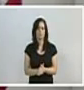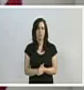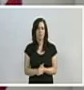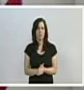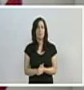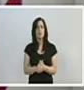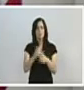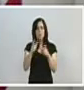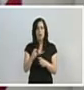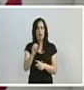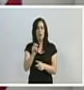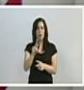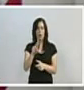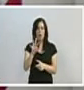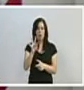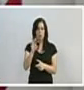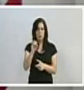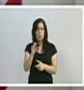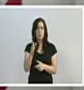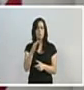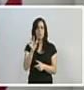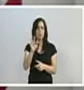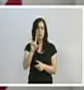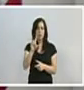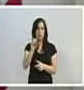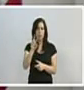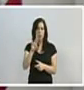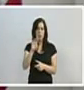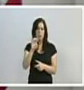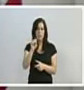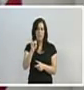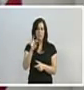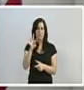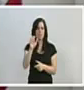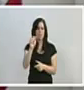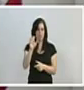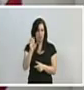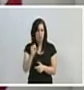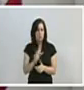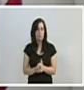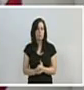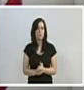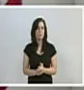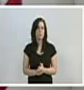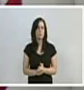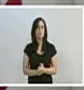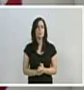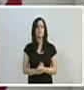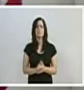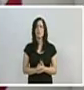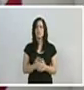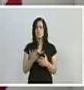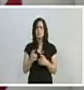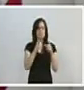Horto Florestal, mas já receberam o Horto Florestal totalmente delimitado e esquadrejado, encaminhado? Como receberam a Vila